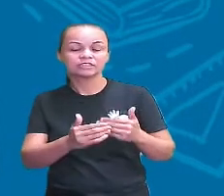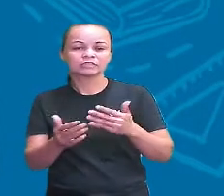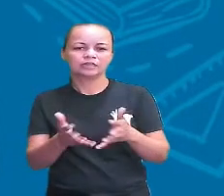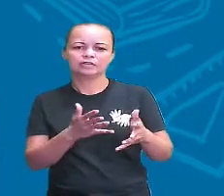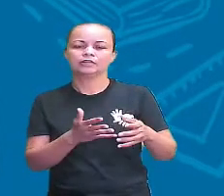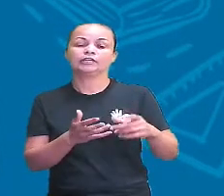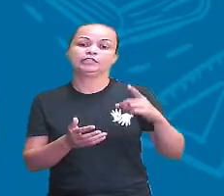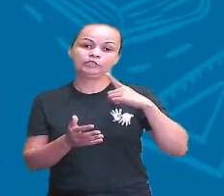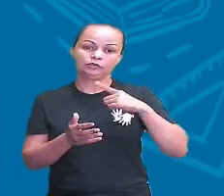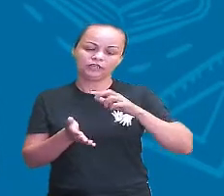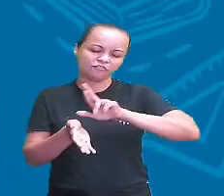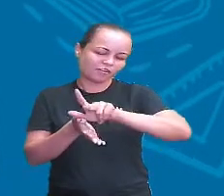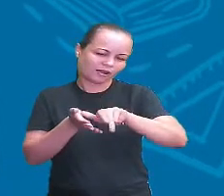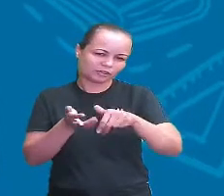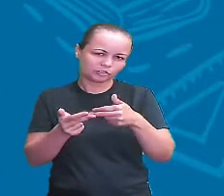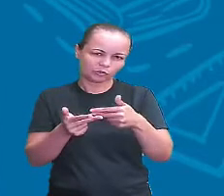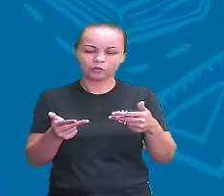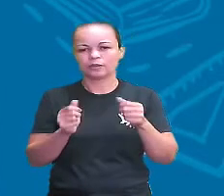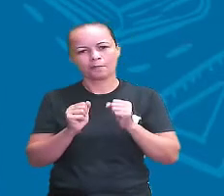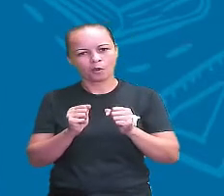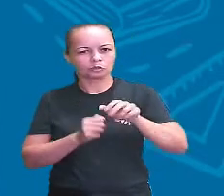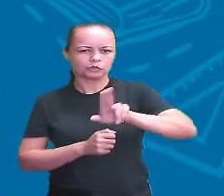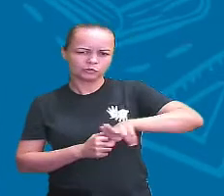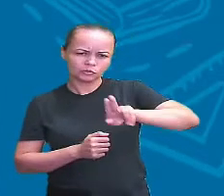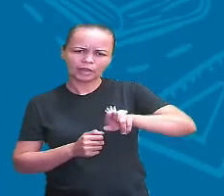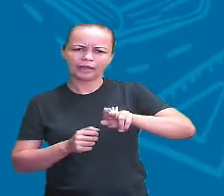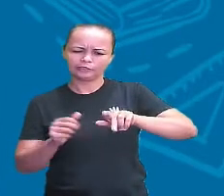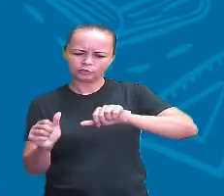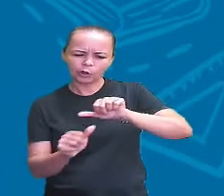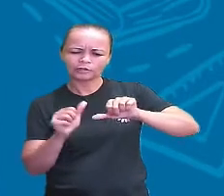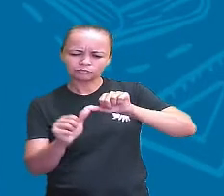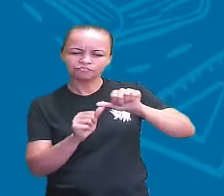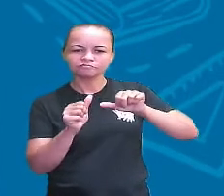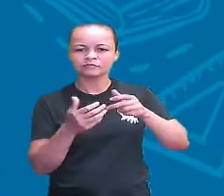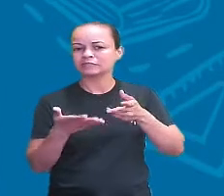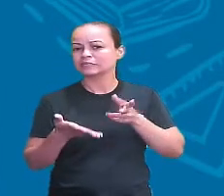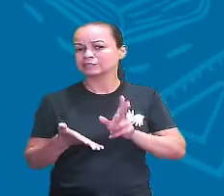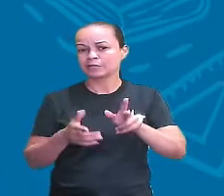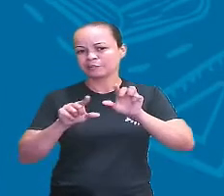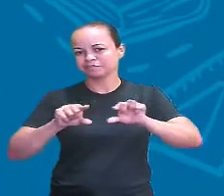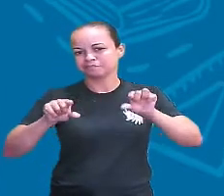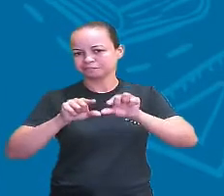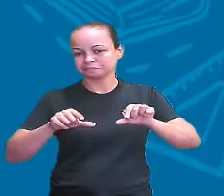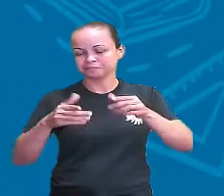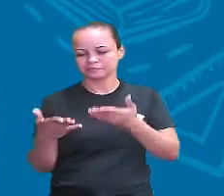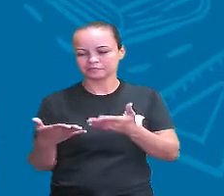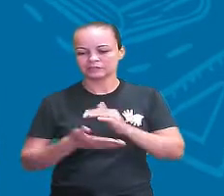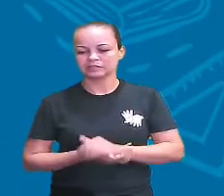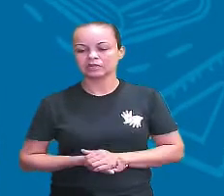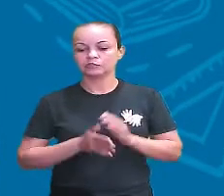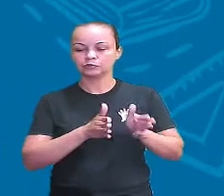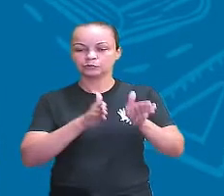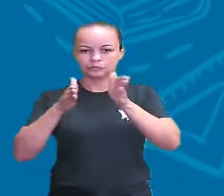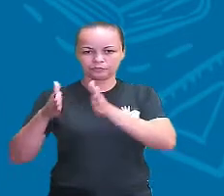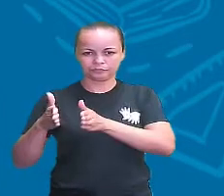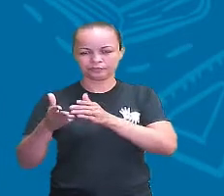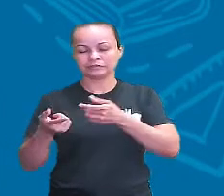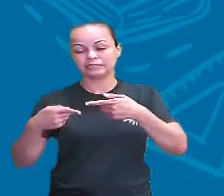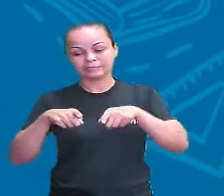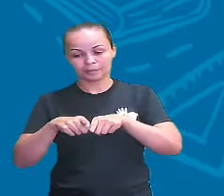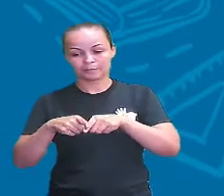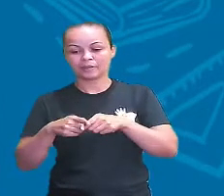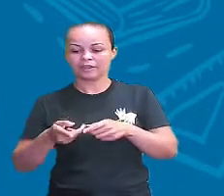tem muita coisa que a gente pode colocar no nosso dia a dia, né? Depois, do outro lado, often, que quer dizer também